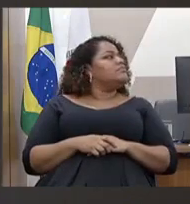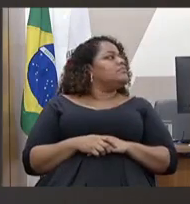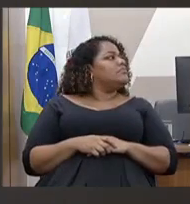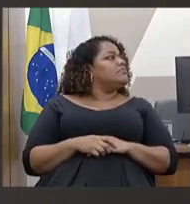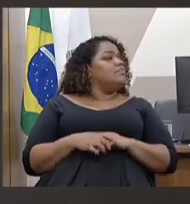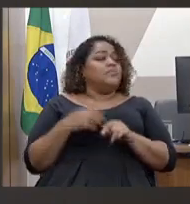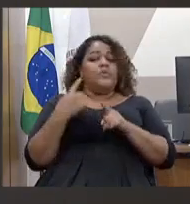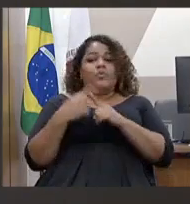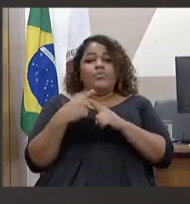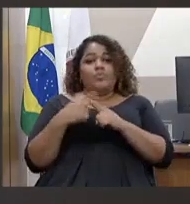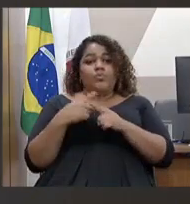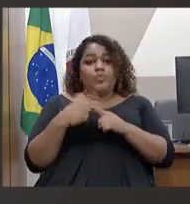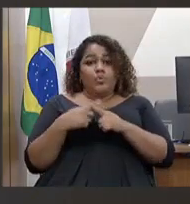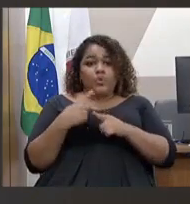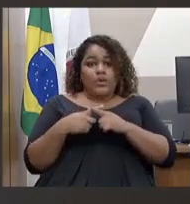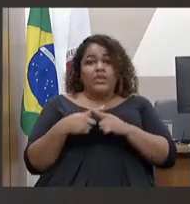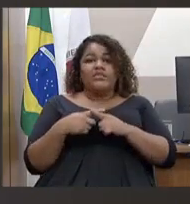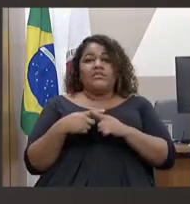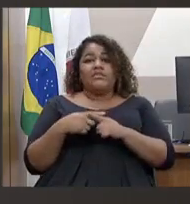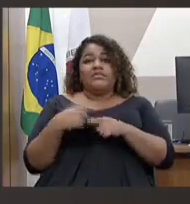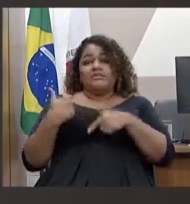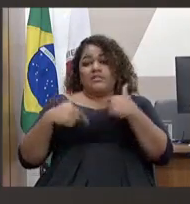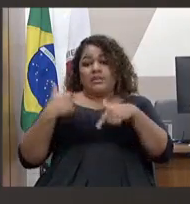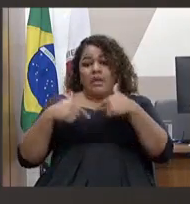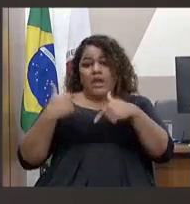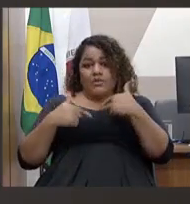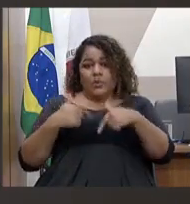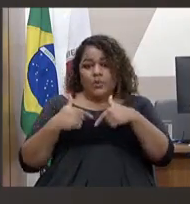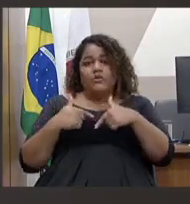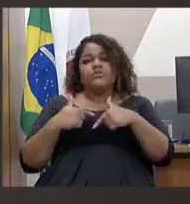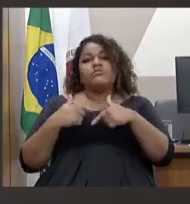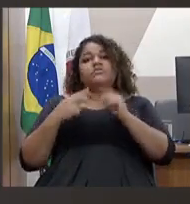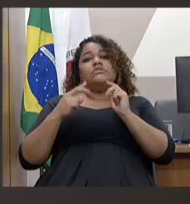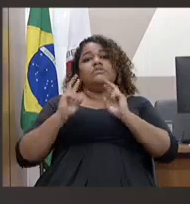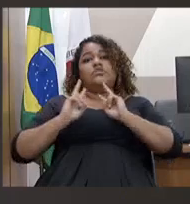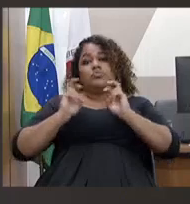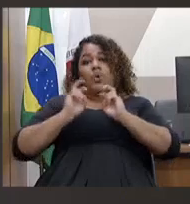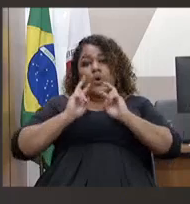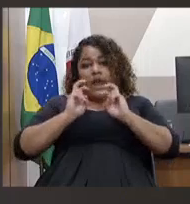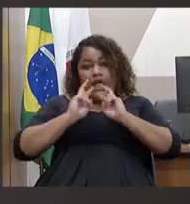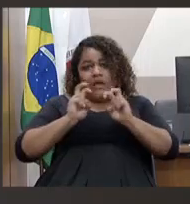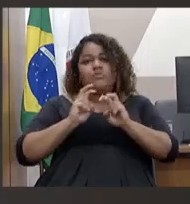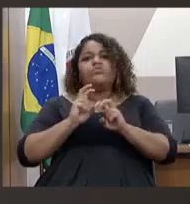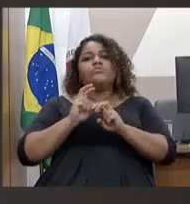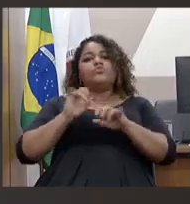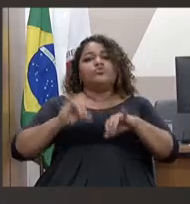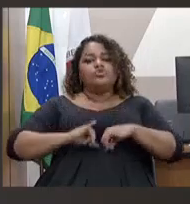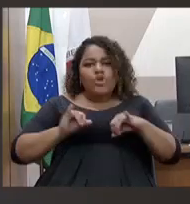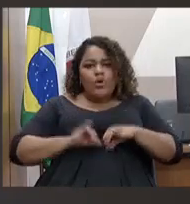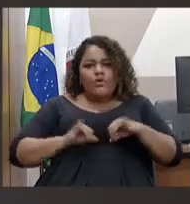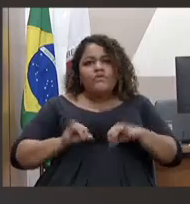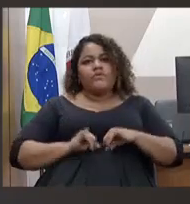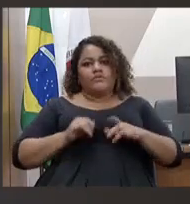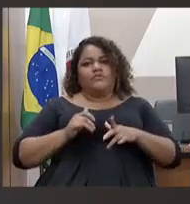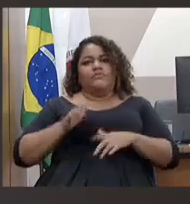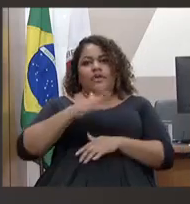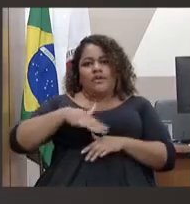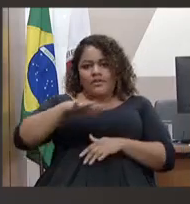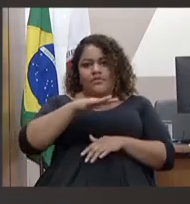porque os trabalhadores que são explorados que são que sofre no mercado de trabalho pode ir lá e ver é terceirizado